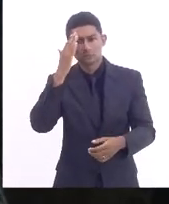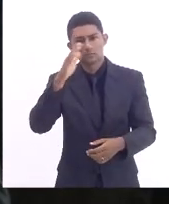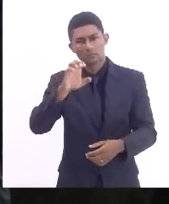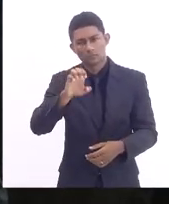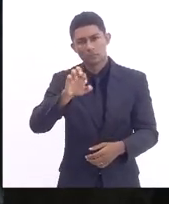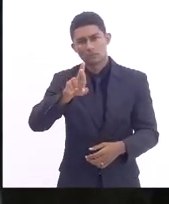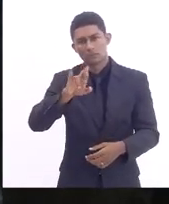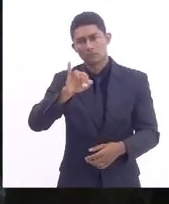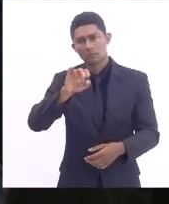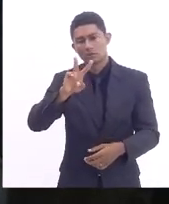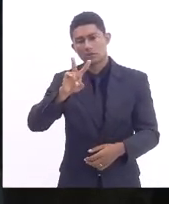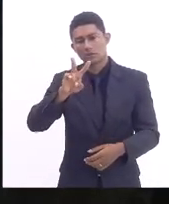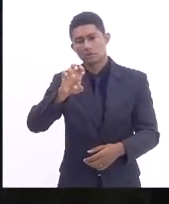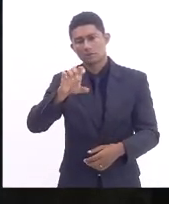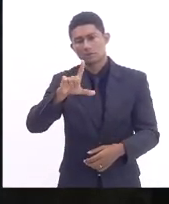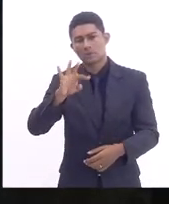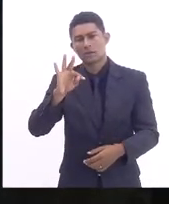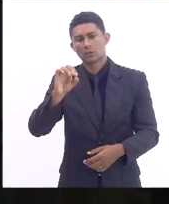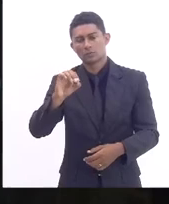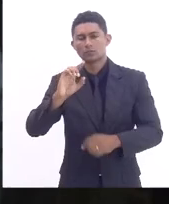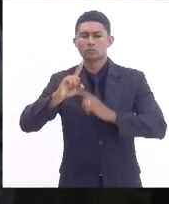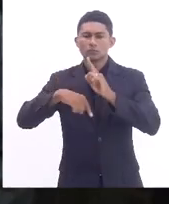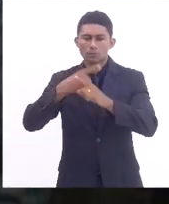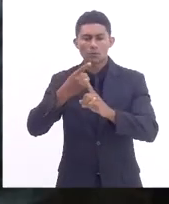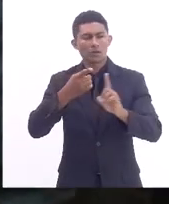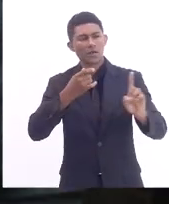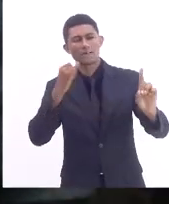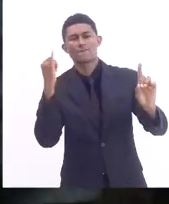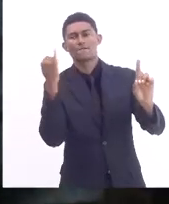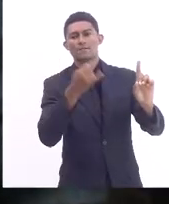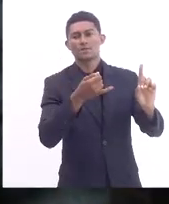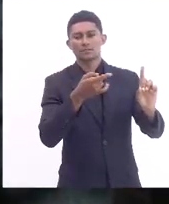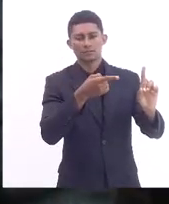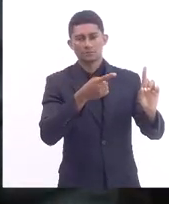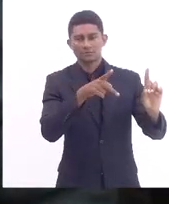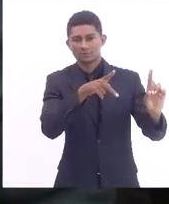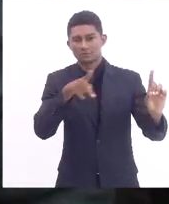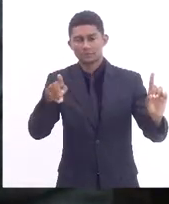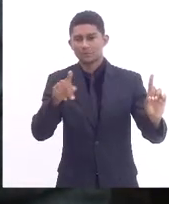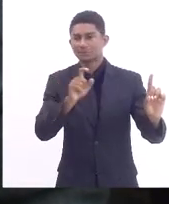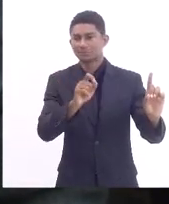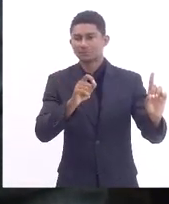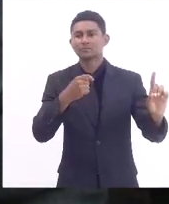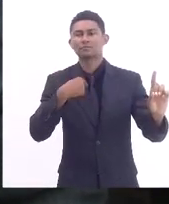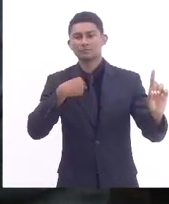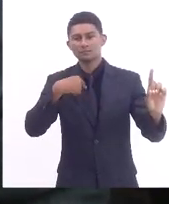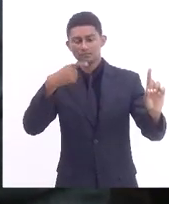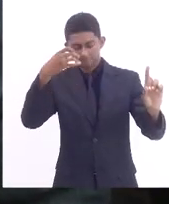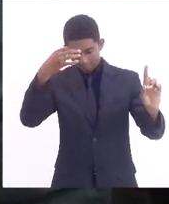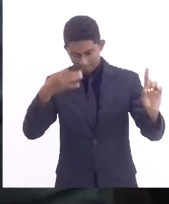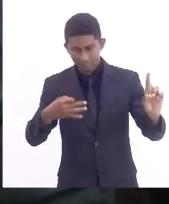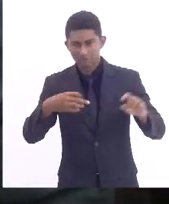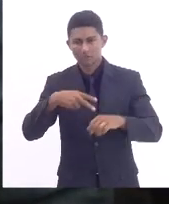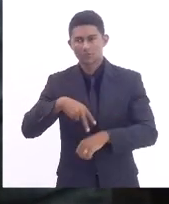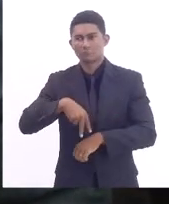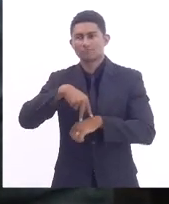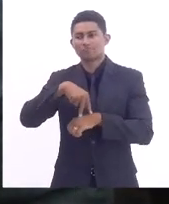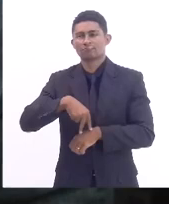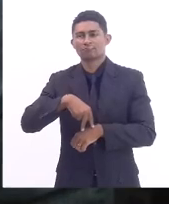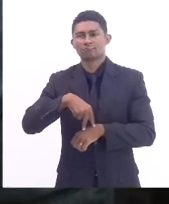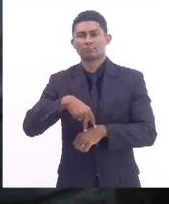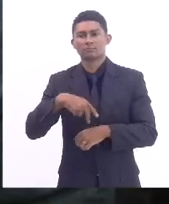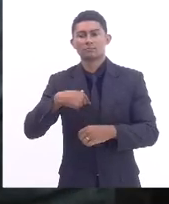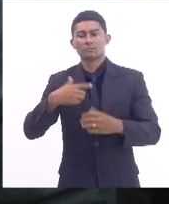tu tá por aí eu quero clarival tu Diga ao presidente trabalha com ele que eu estarei de pé ea é